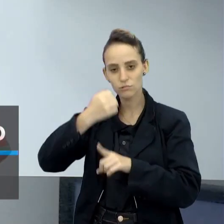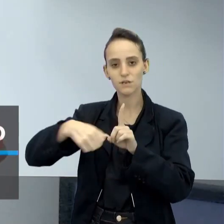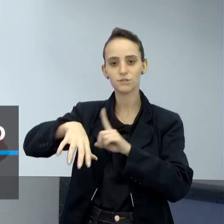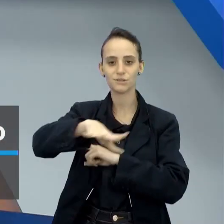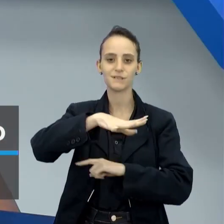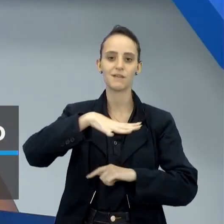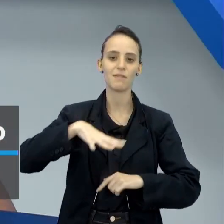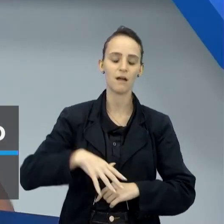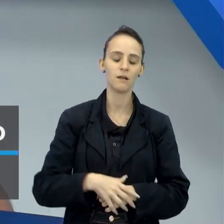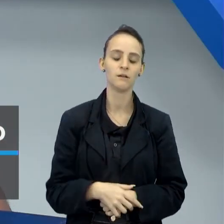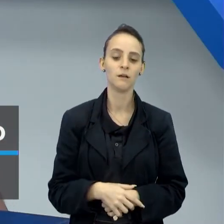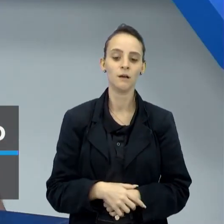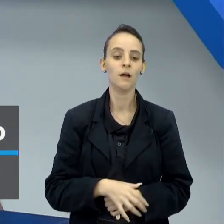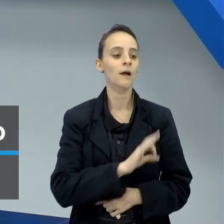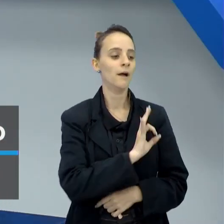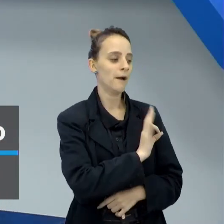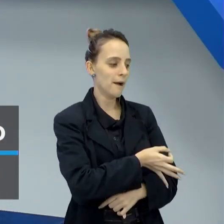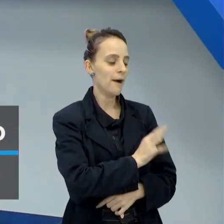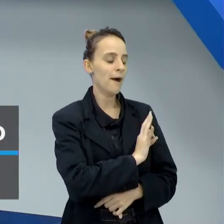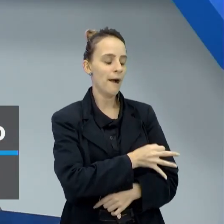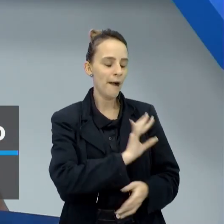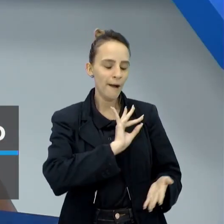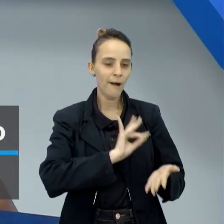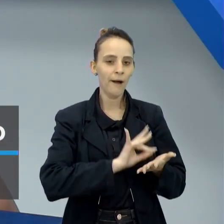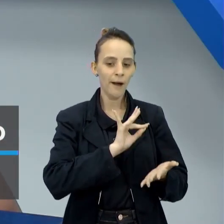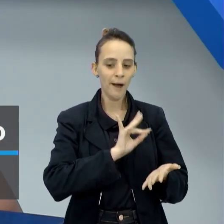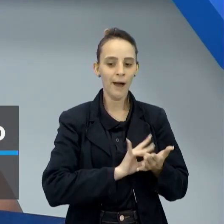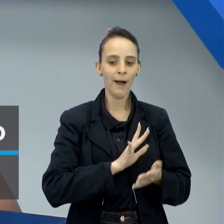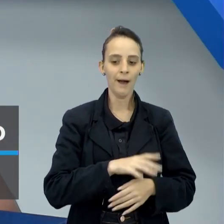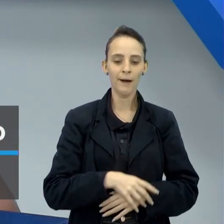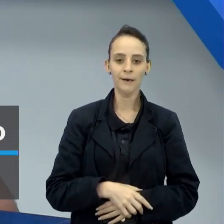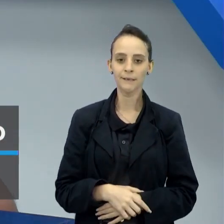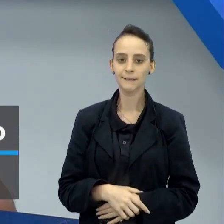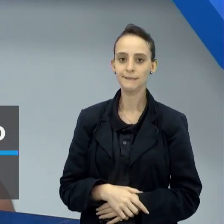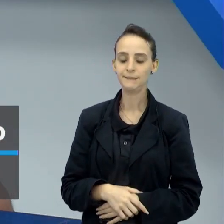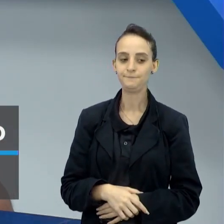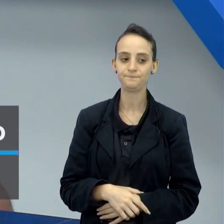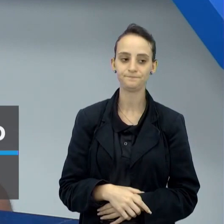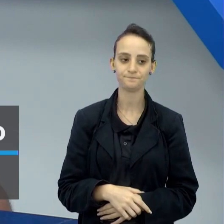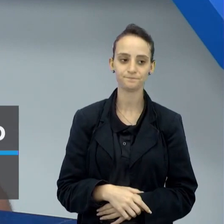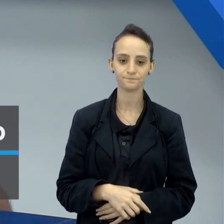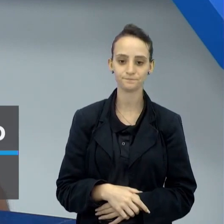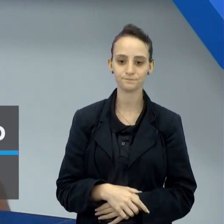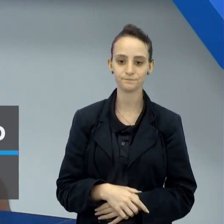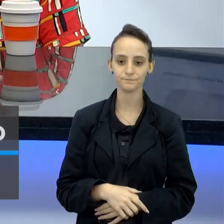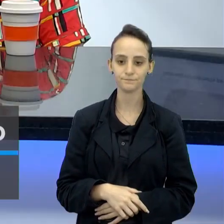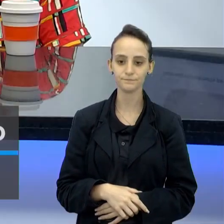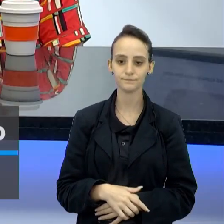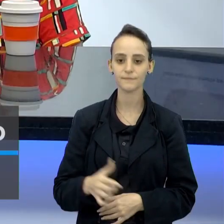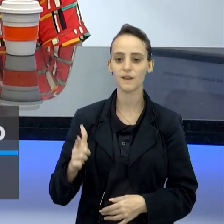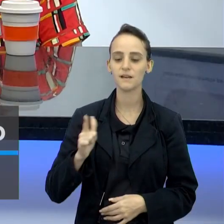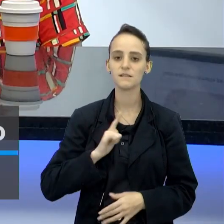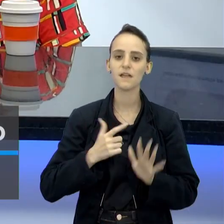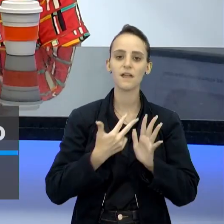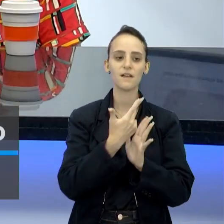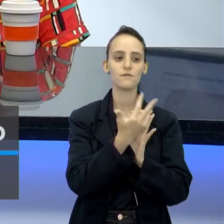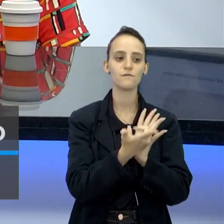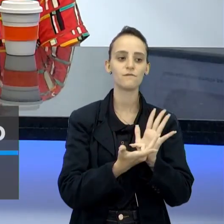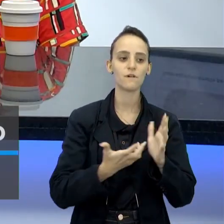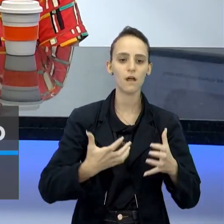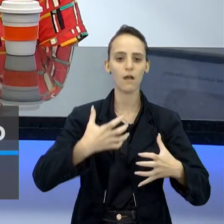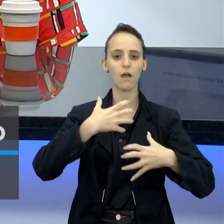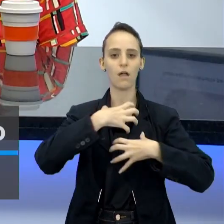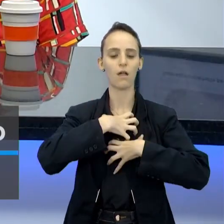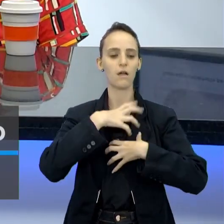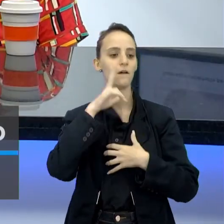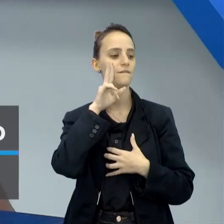é, Jennifer? Isso, é exatamente isso, né? Então, nós temos muitas maneiras de nos depararmos com o